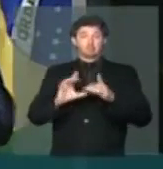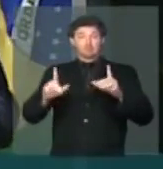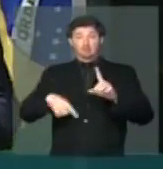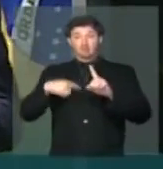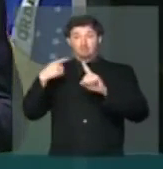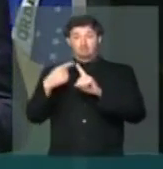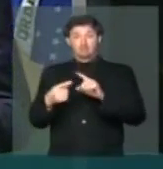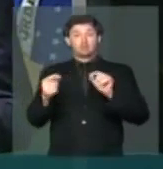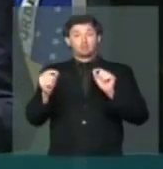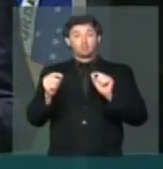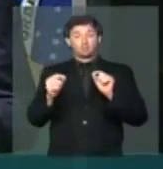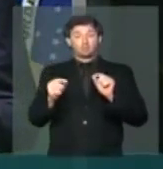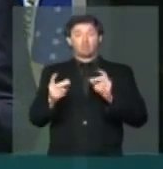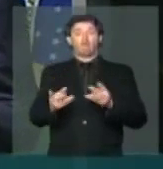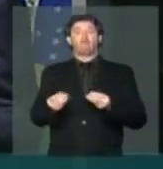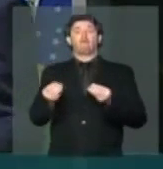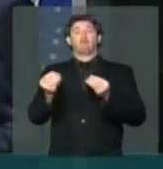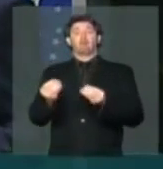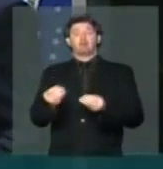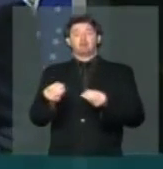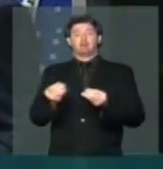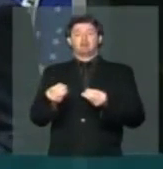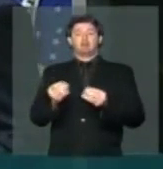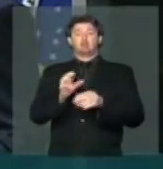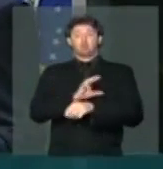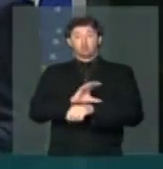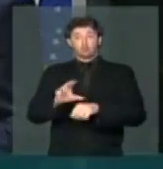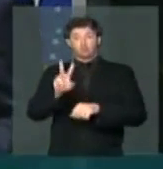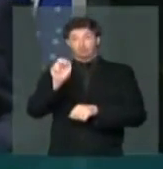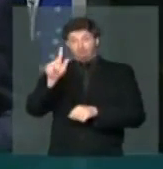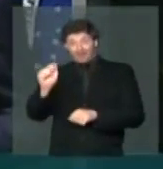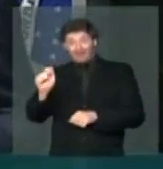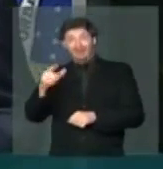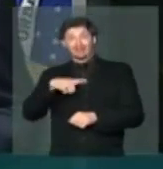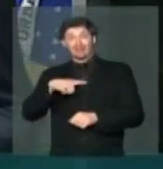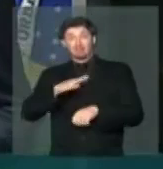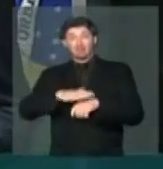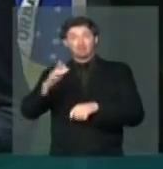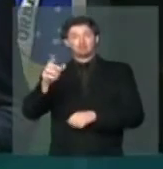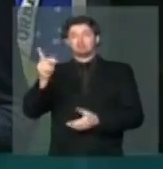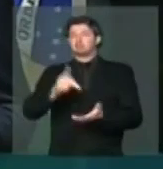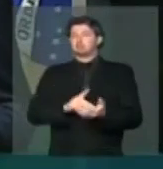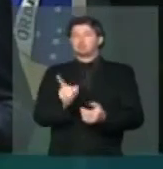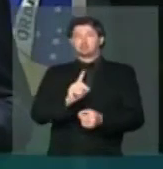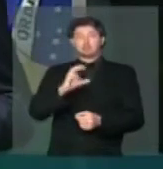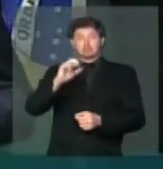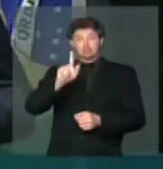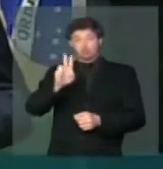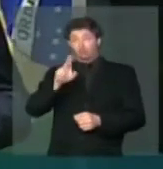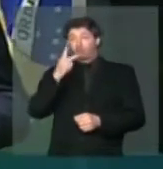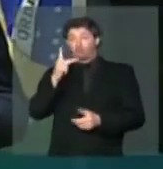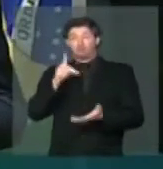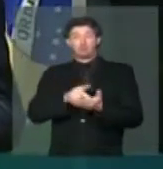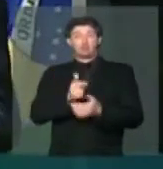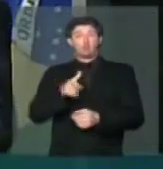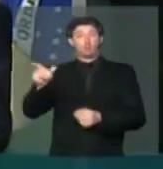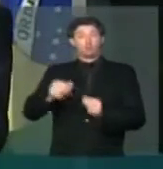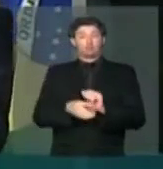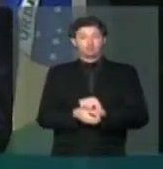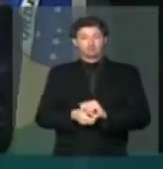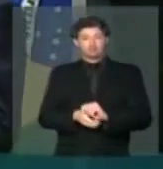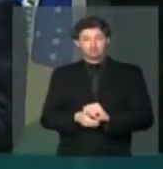aumento significativo da oferta de cursos e vagas. Não é verdade. Para a CGU, a realidade é outra.